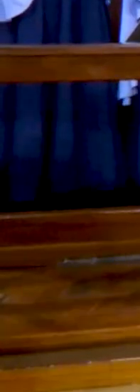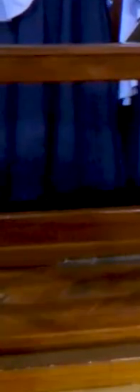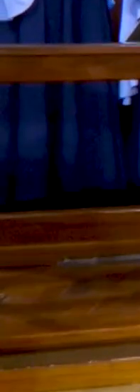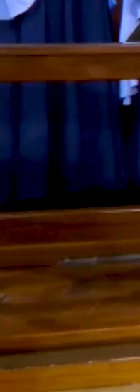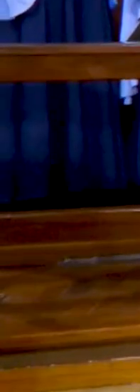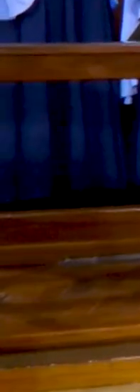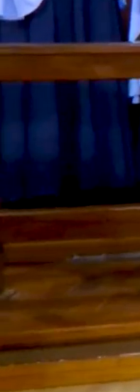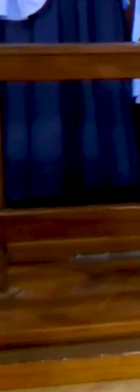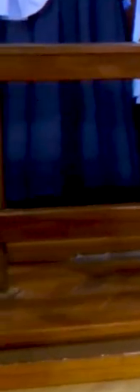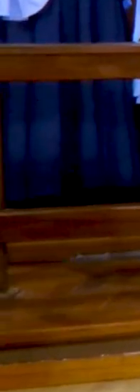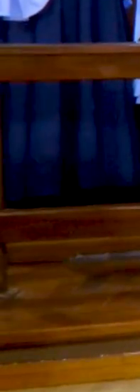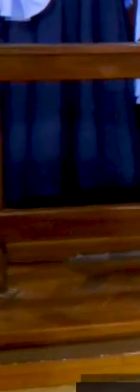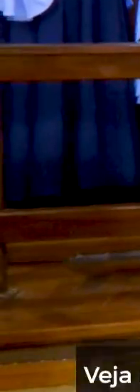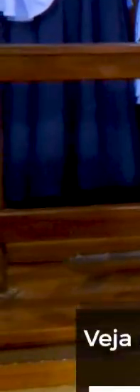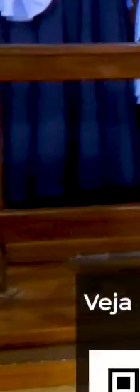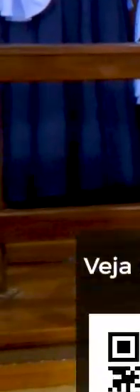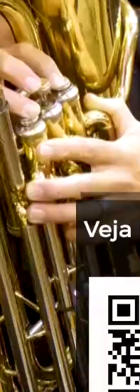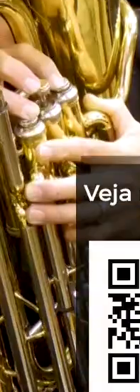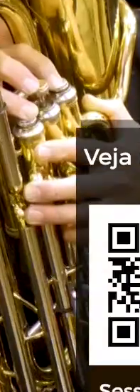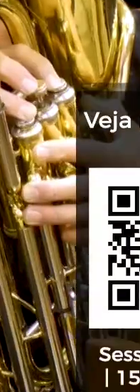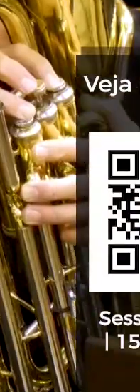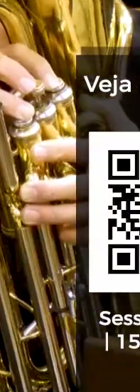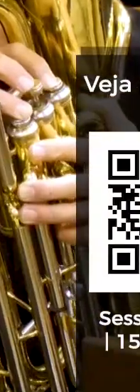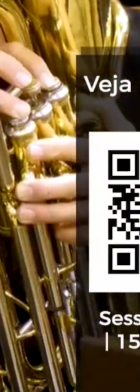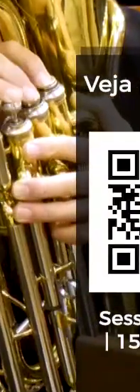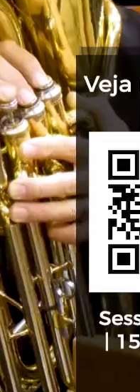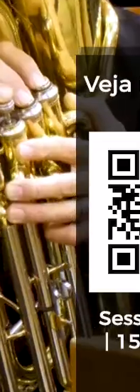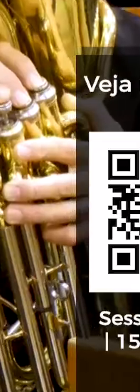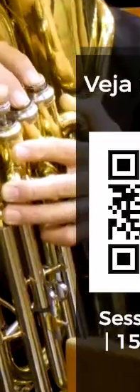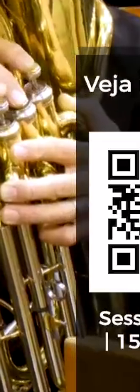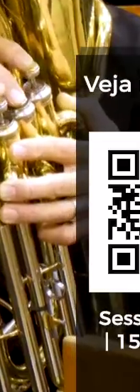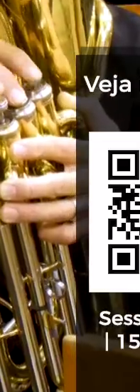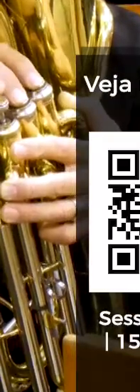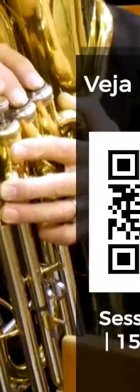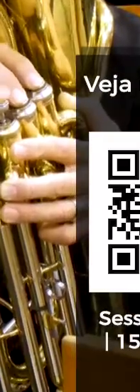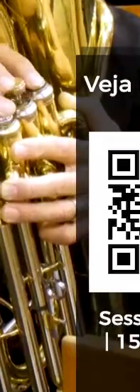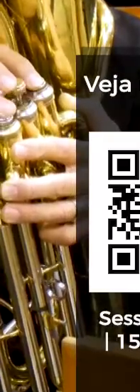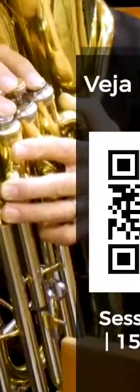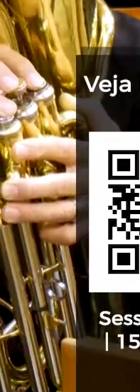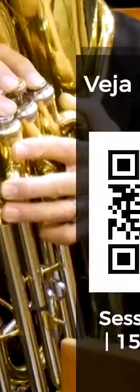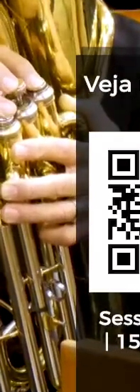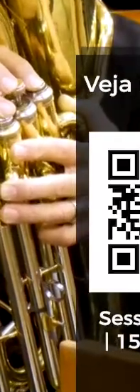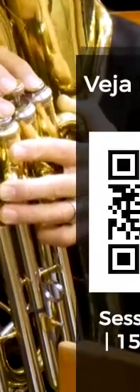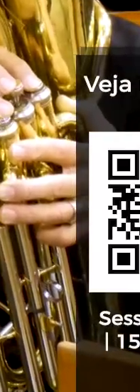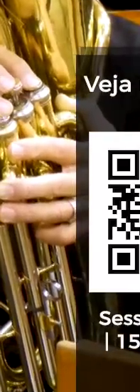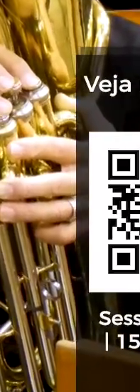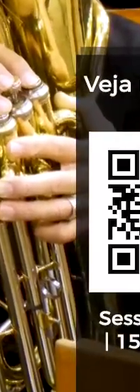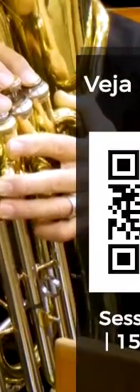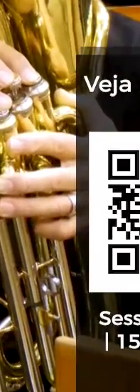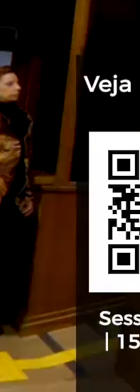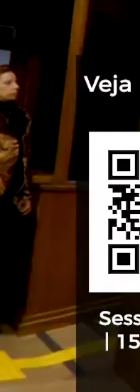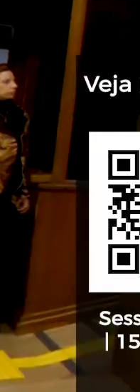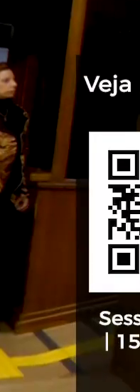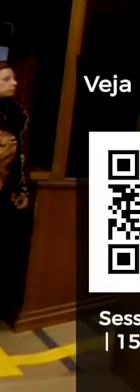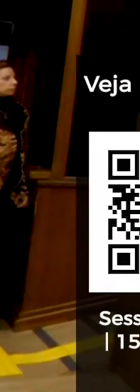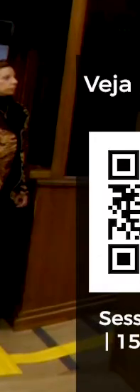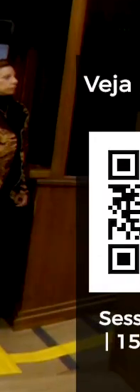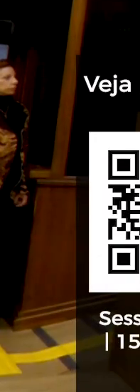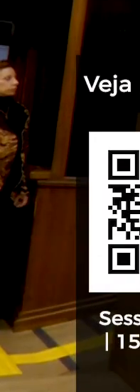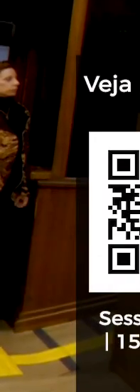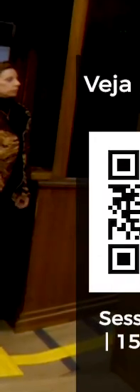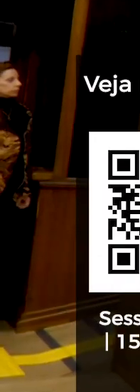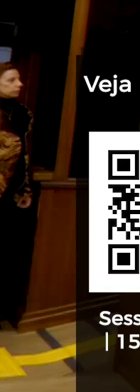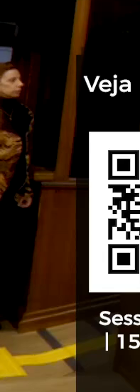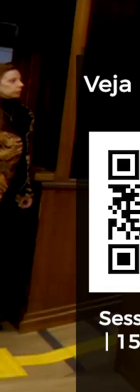Ao som de canto coral e da vibração da Orquestra de Sopros, o Centro Filantrópico de Assistência Social Charles Leonard Simon